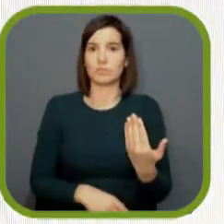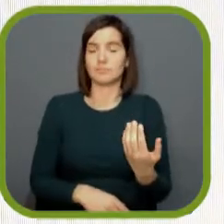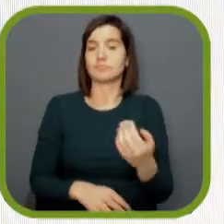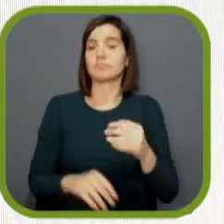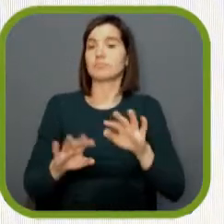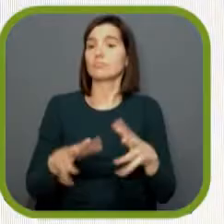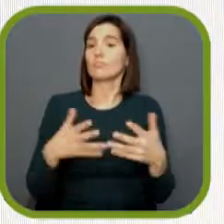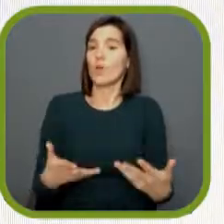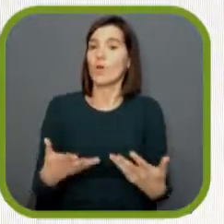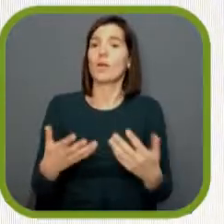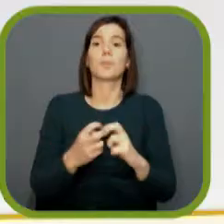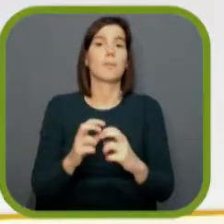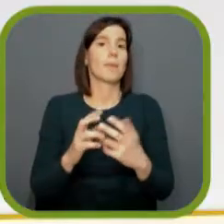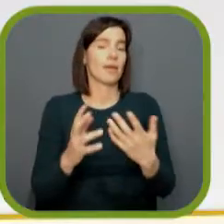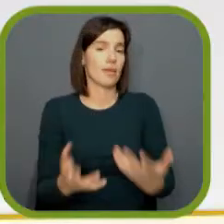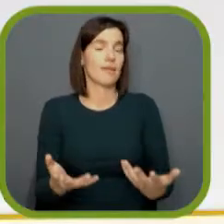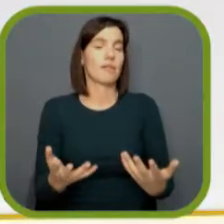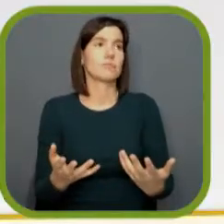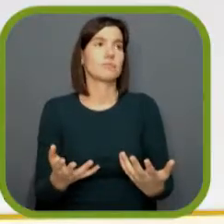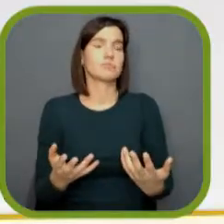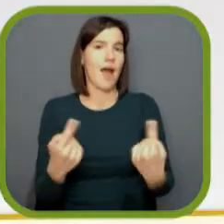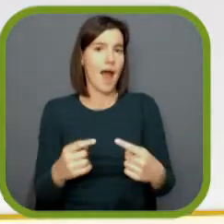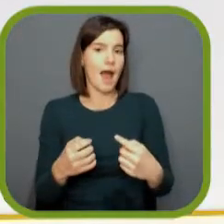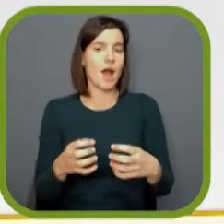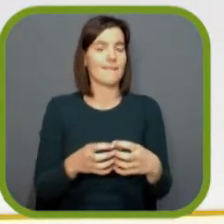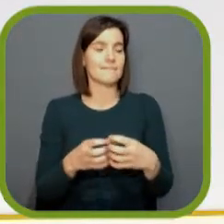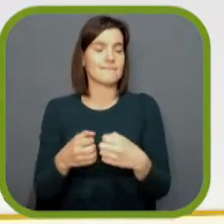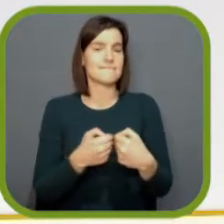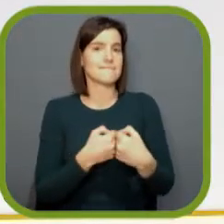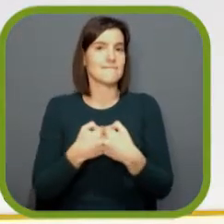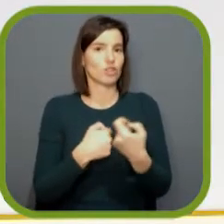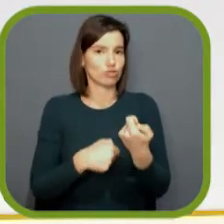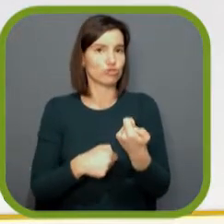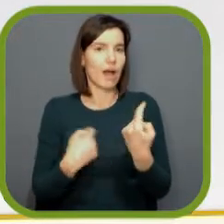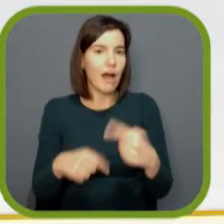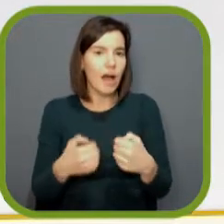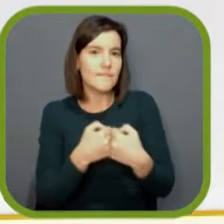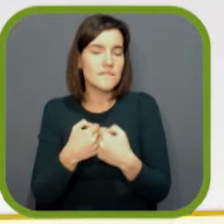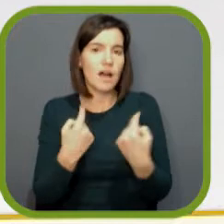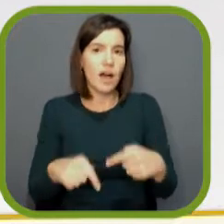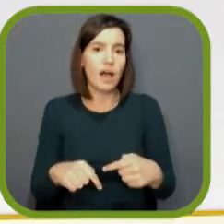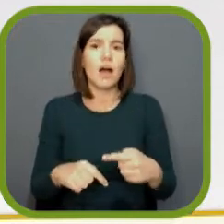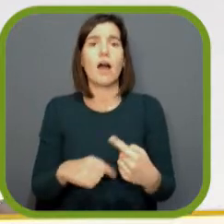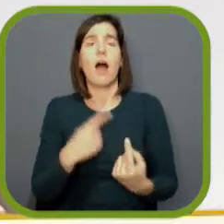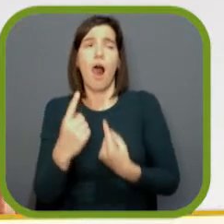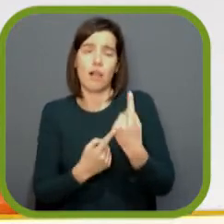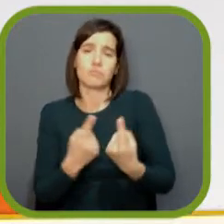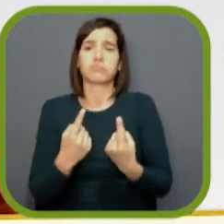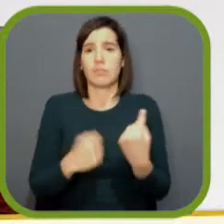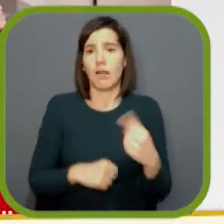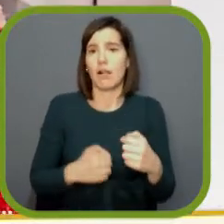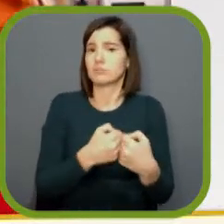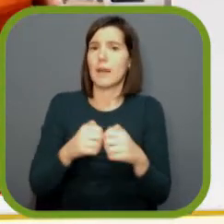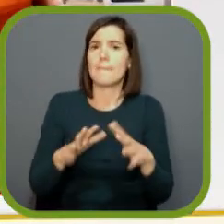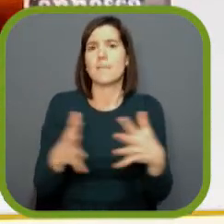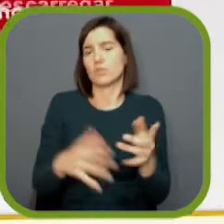Agora, a questão que se coloca é, há ou não uma relação de tensão? Será que há uma relação de tensão? Há casos em que há,